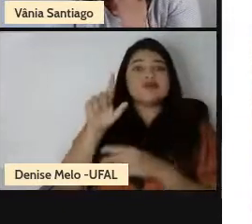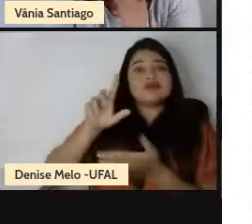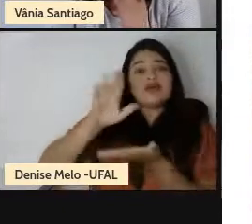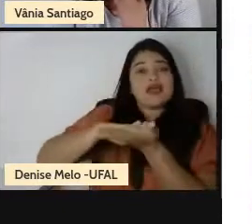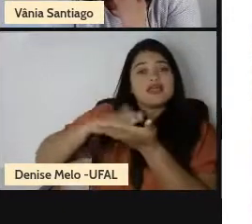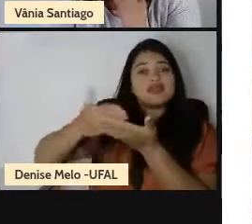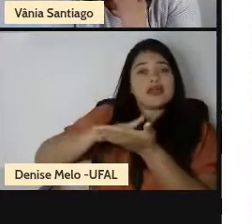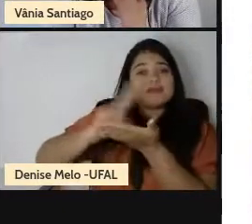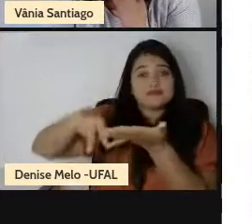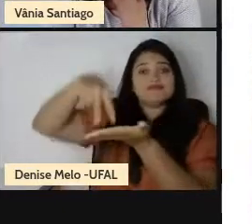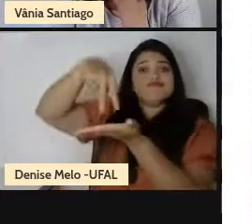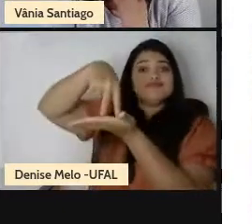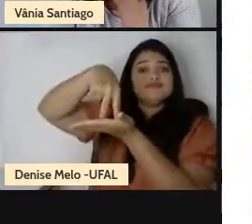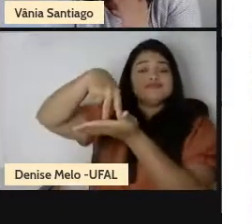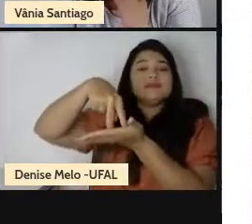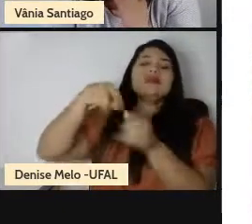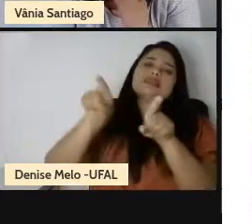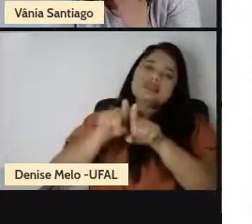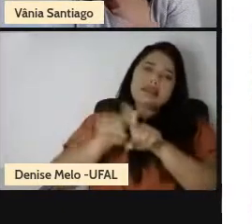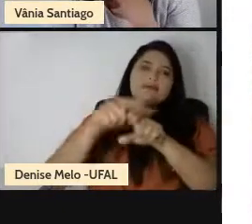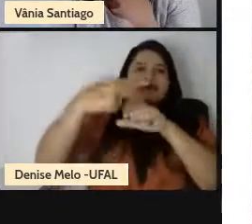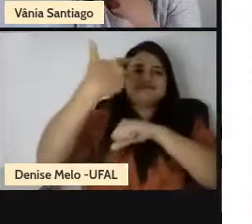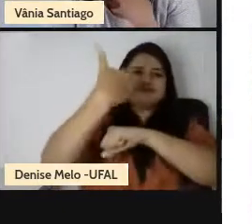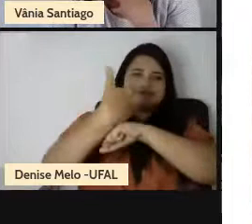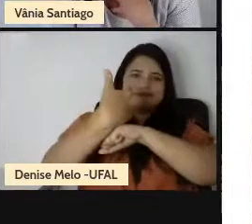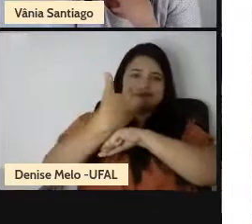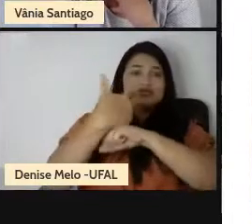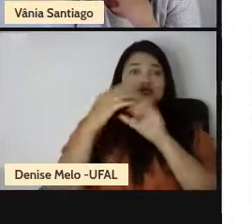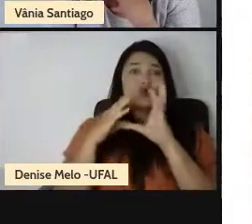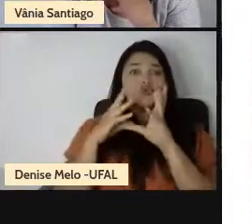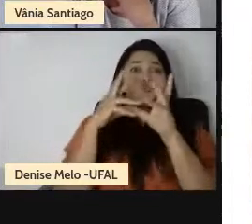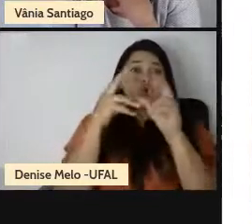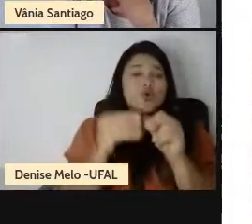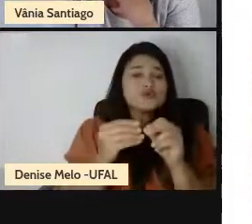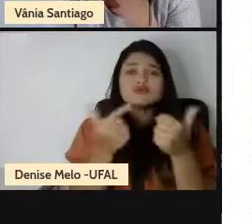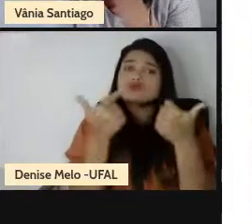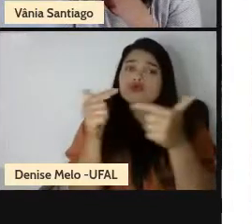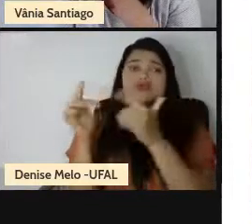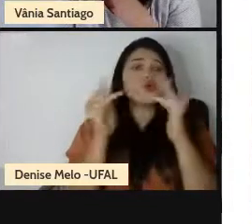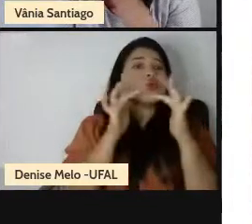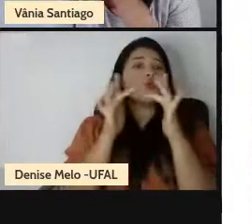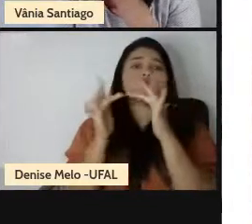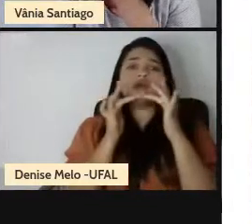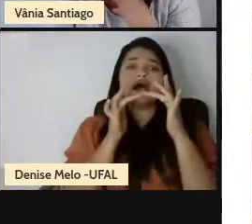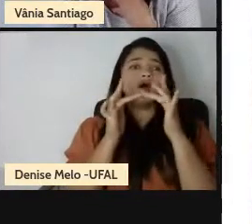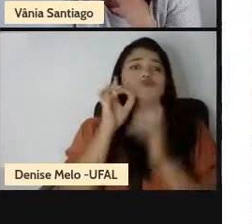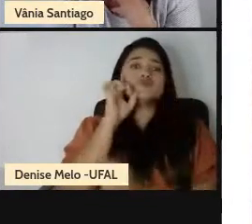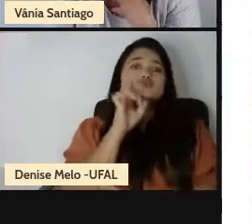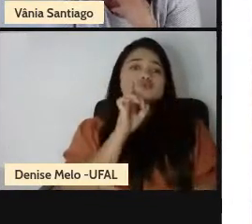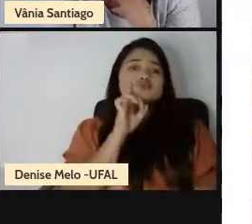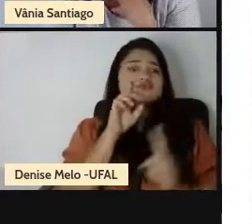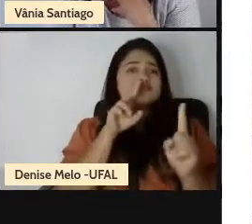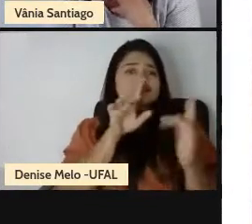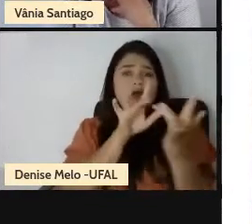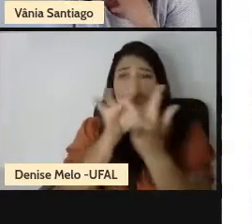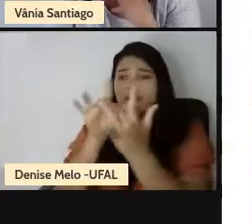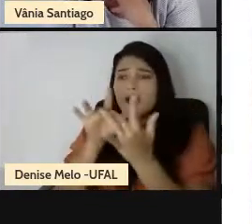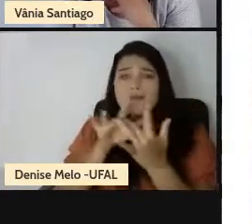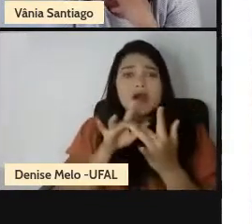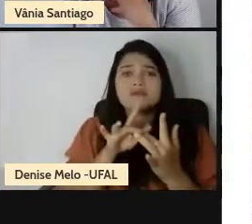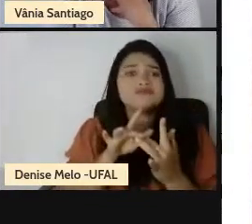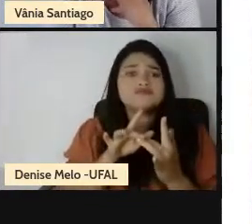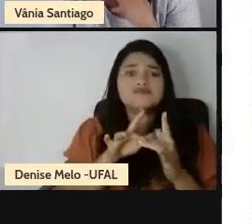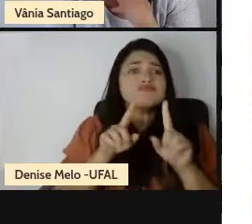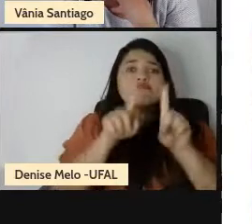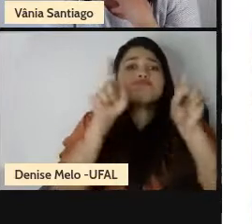interpretando para a câmera. Em todos esses casos, sem contato visual com o público surdo. Nesses casos, a gente nem sabe quem